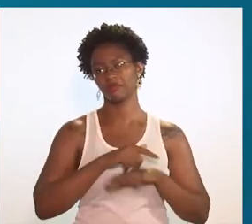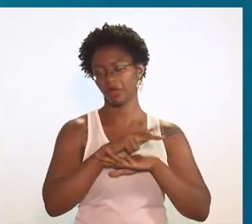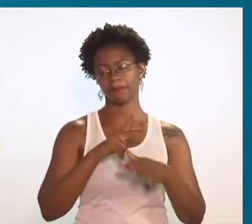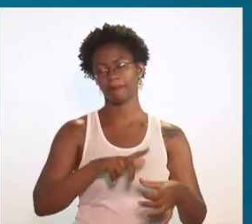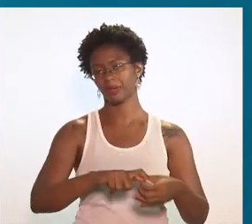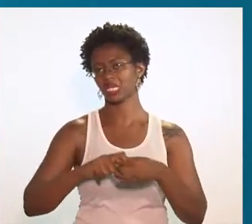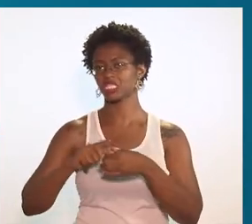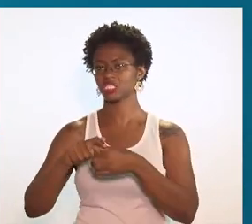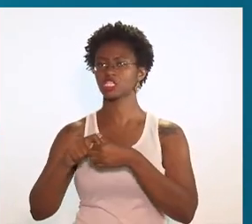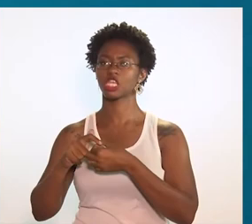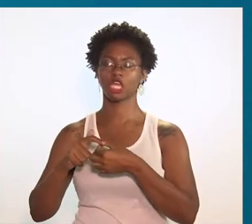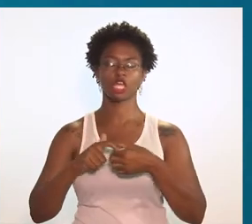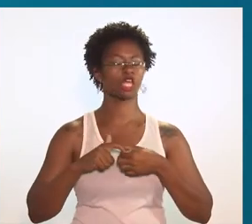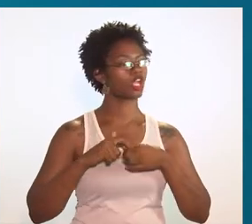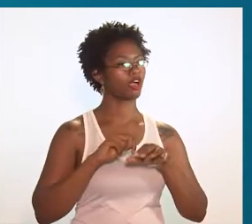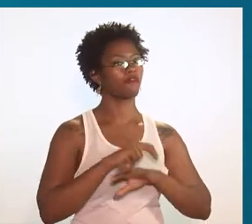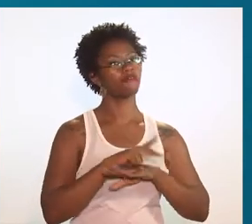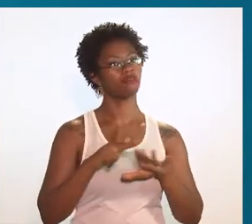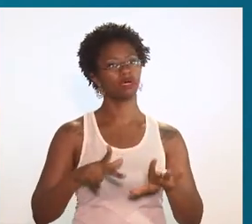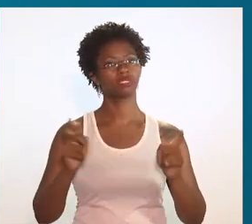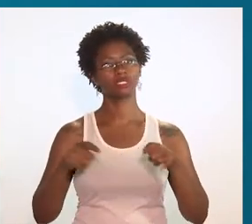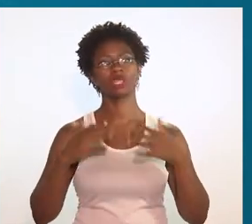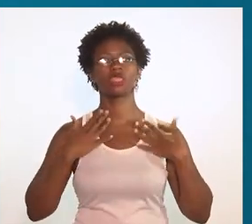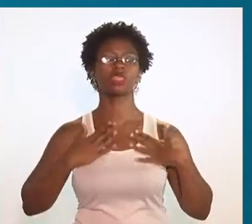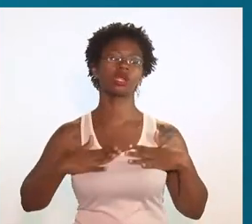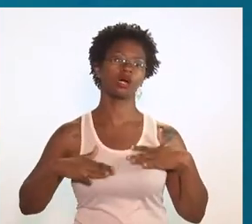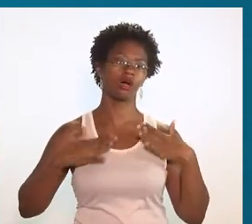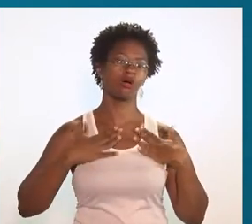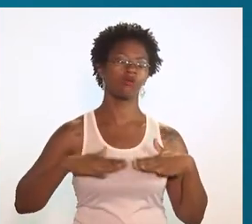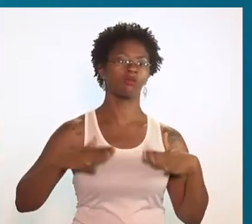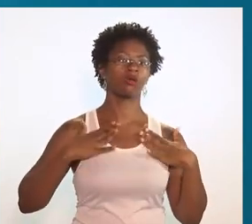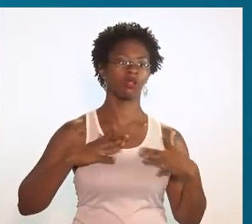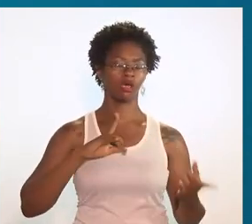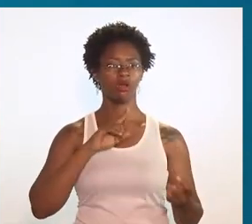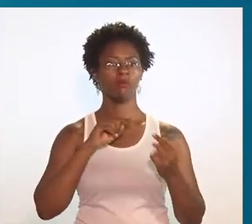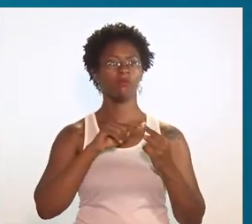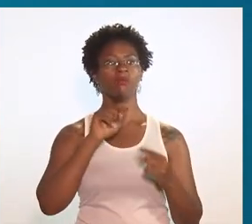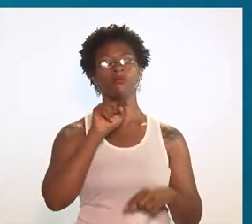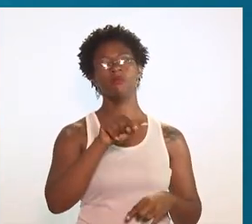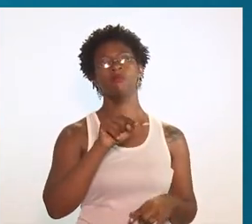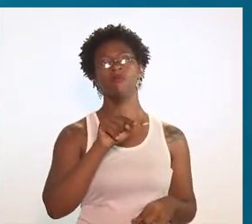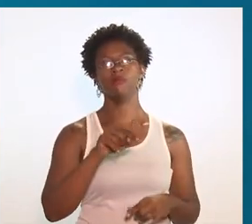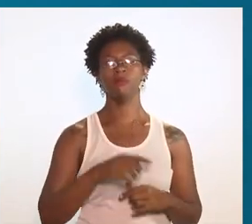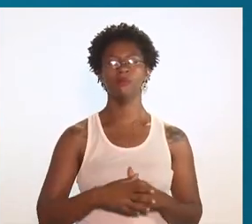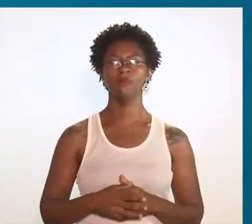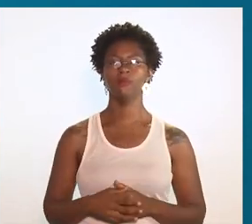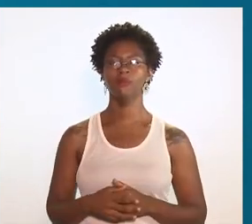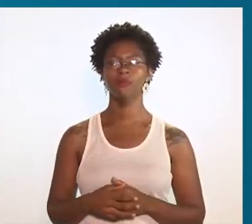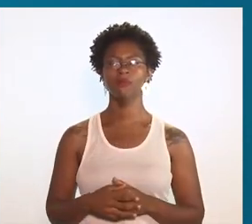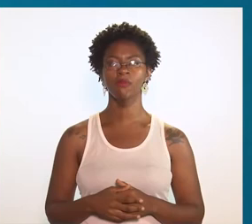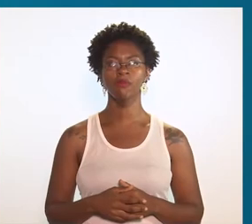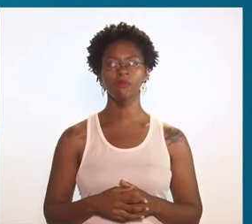a primeira edição com vários parceiros que nos dão bastante tranquilidade a respeito